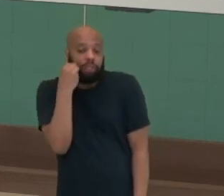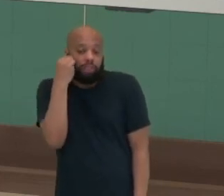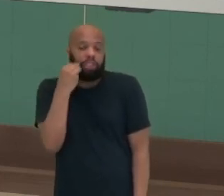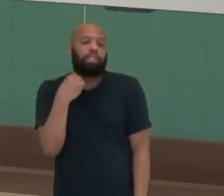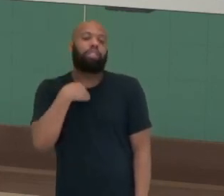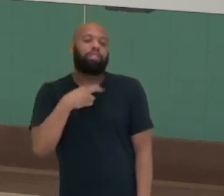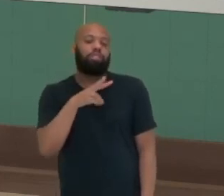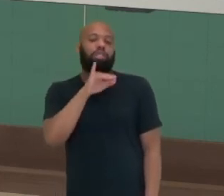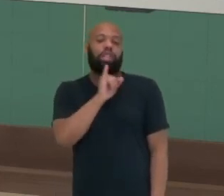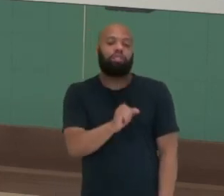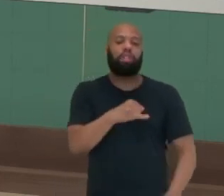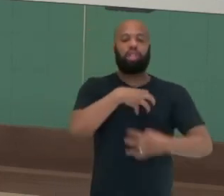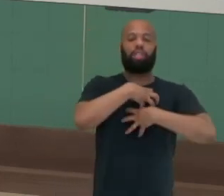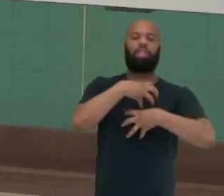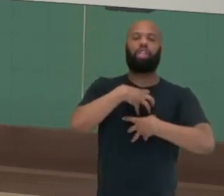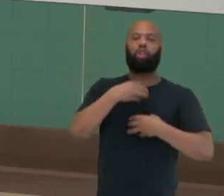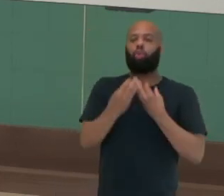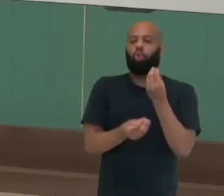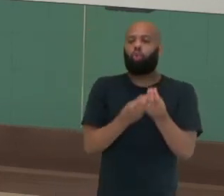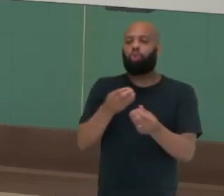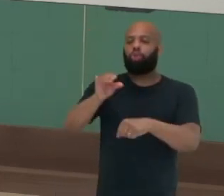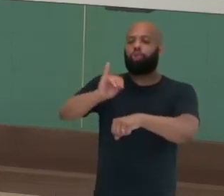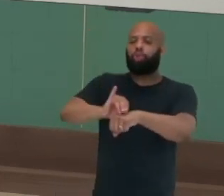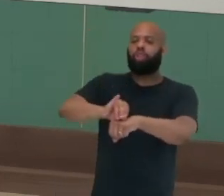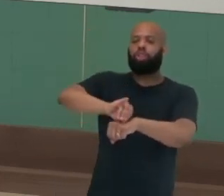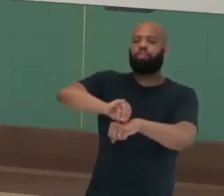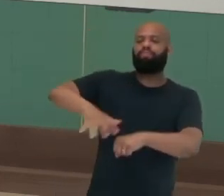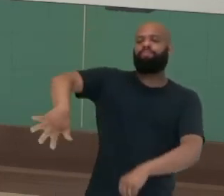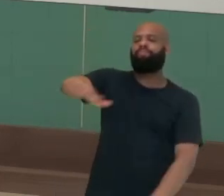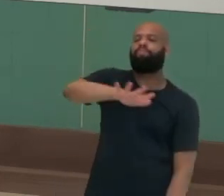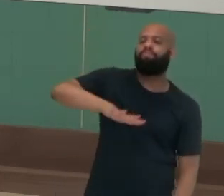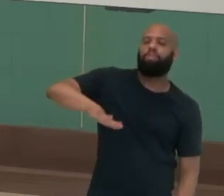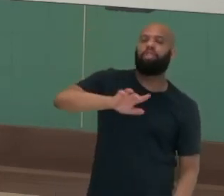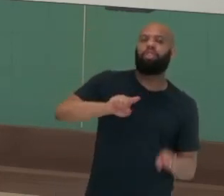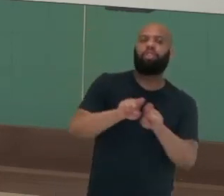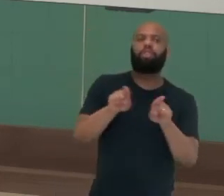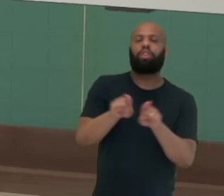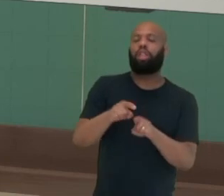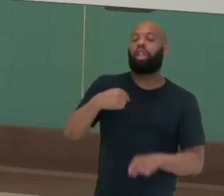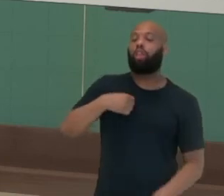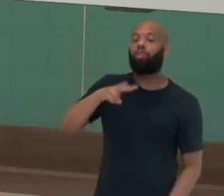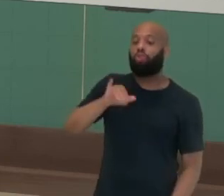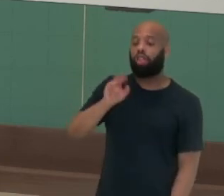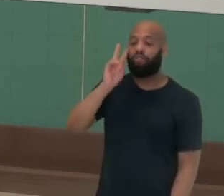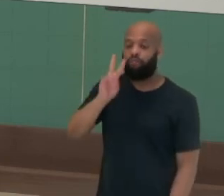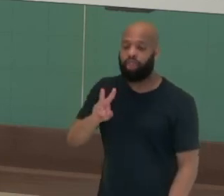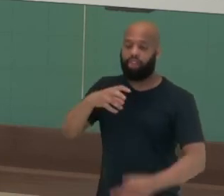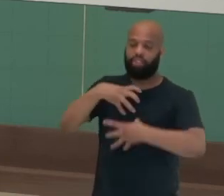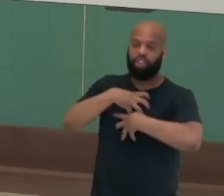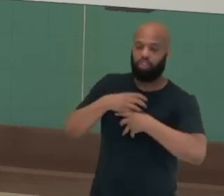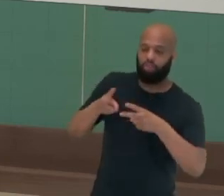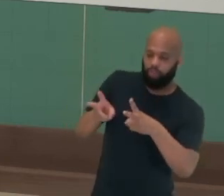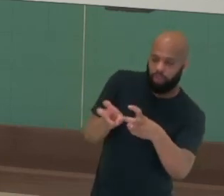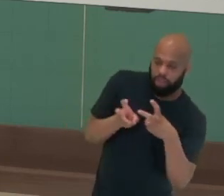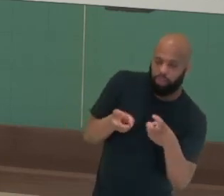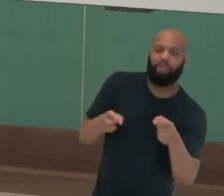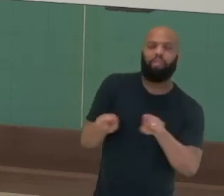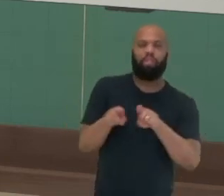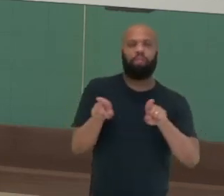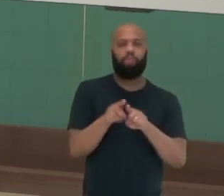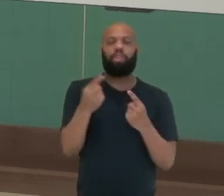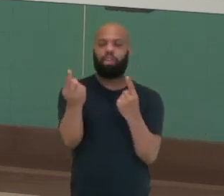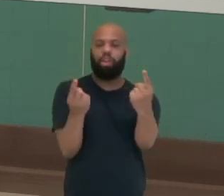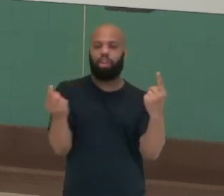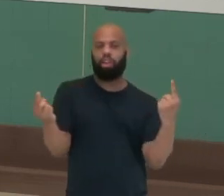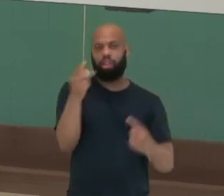e a forma como os objetos do mundo são por mim sentidos, né? Isso é uma questão